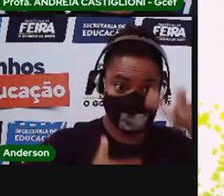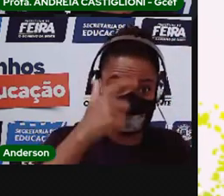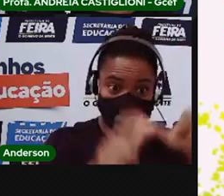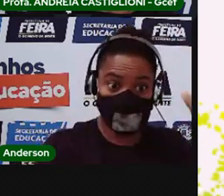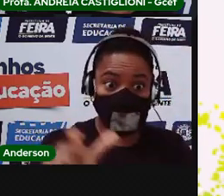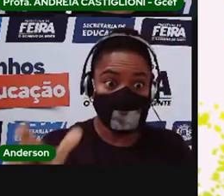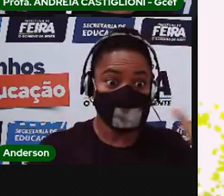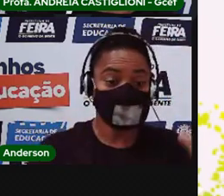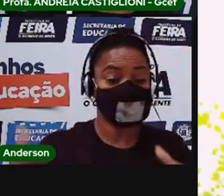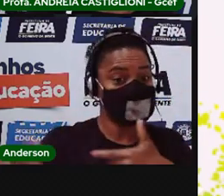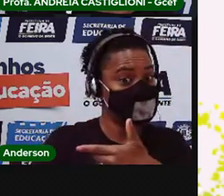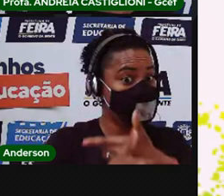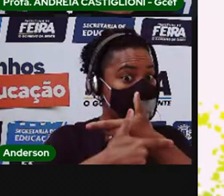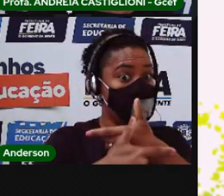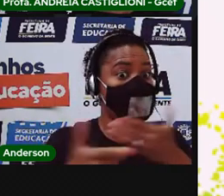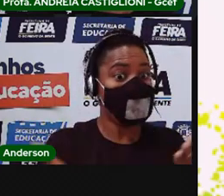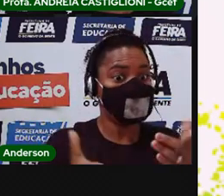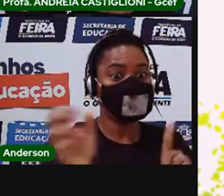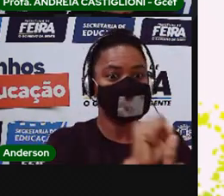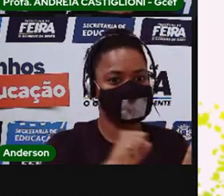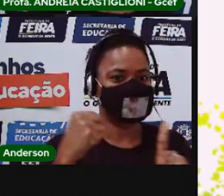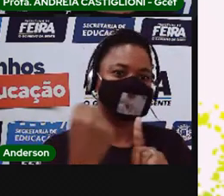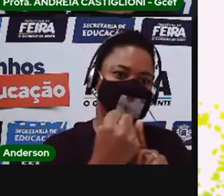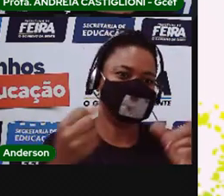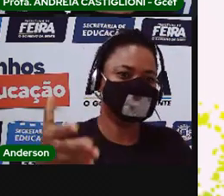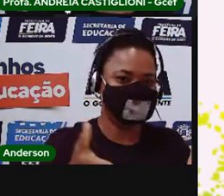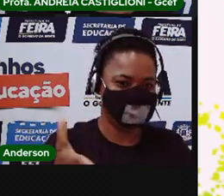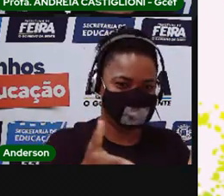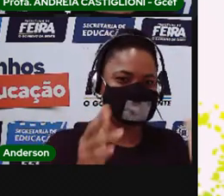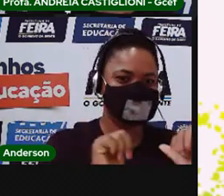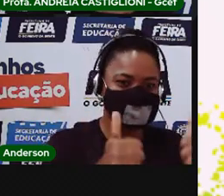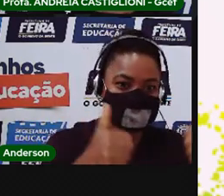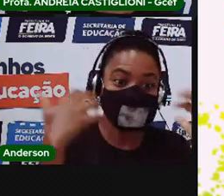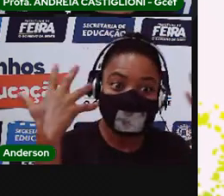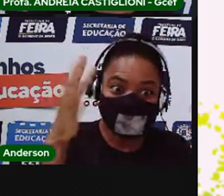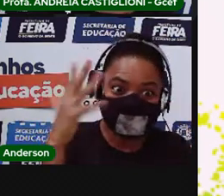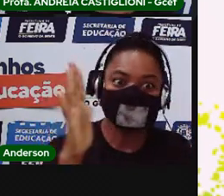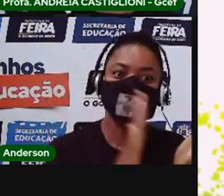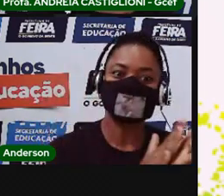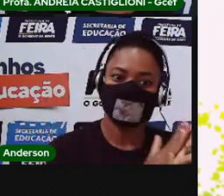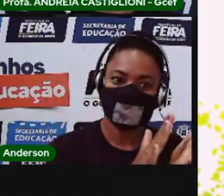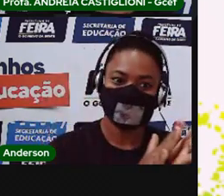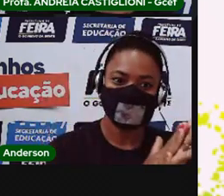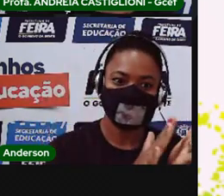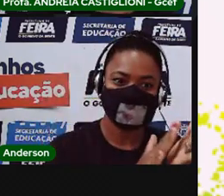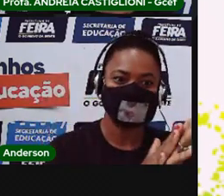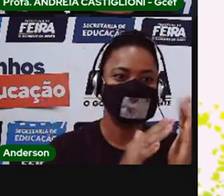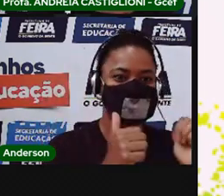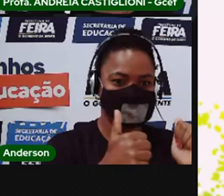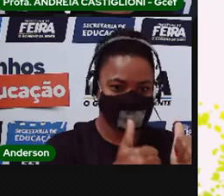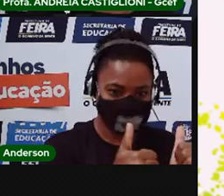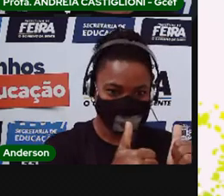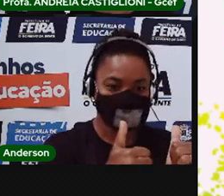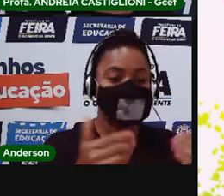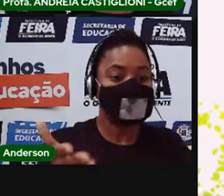atual. Legal! Parabéns! Agora, Ana Clara da Escola Municipal Maria Antônia da Costa. Para ela,